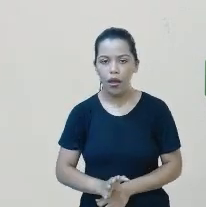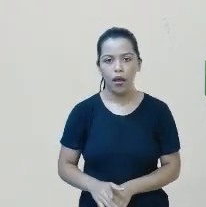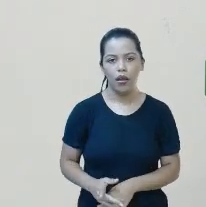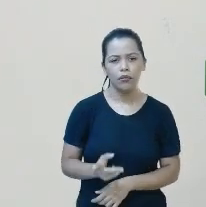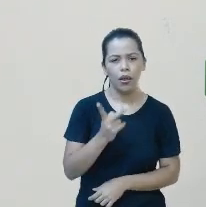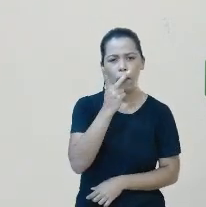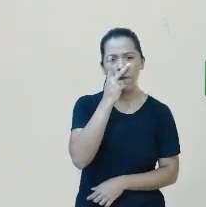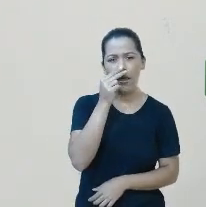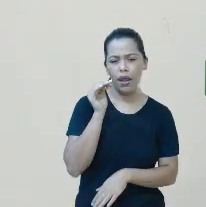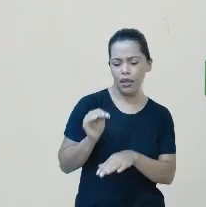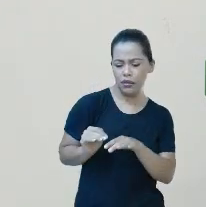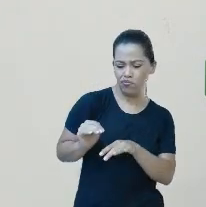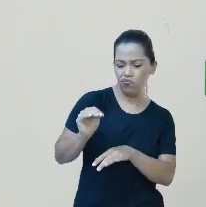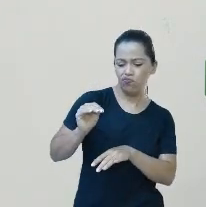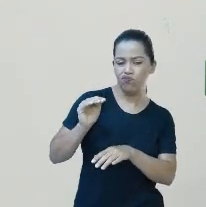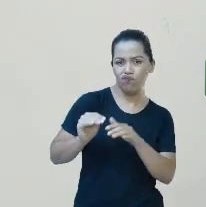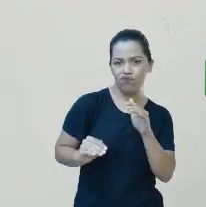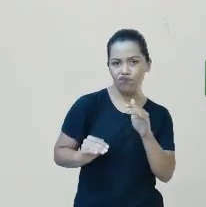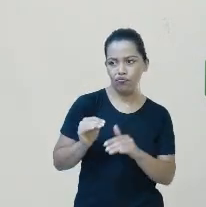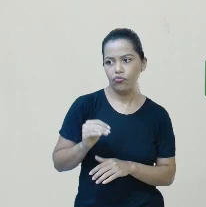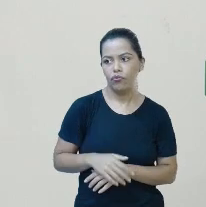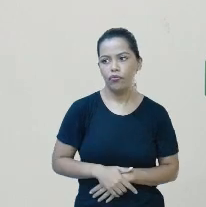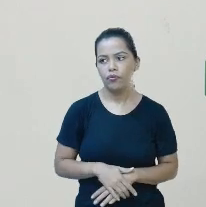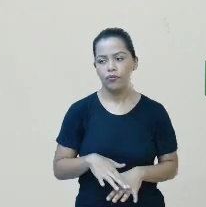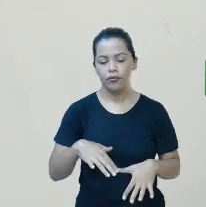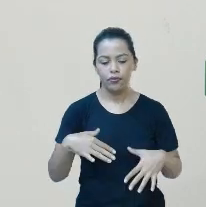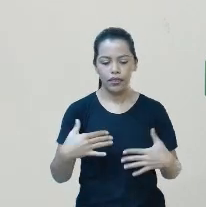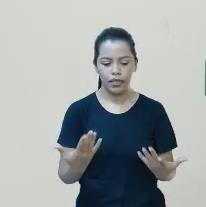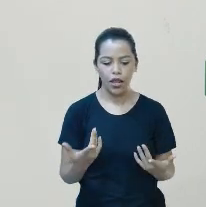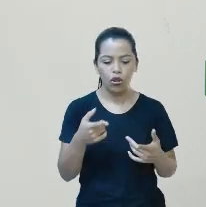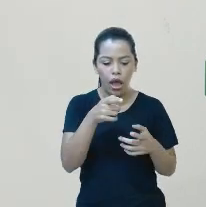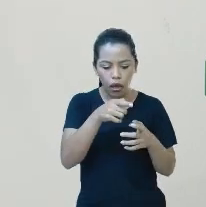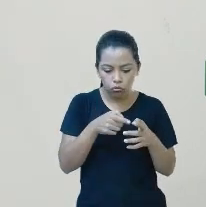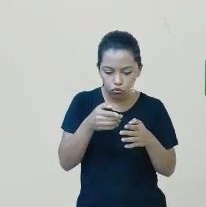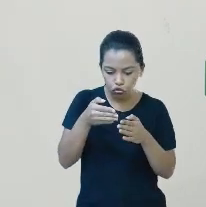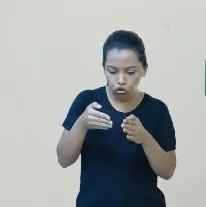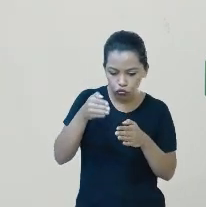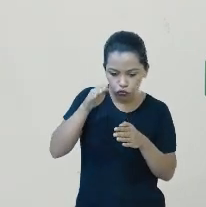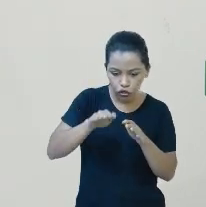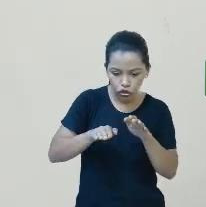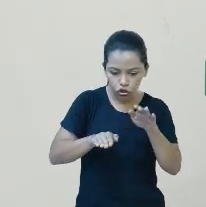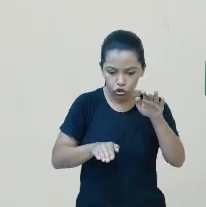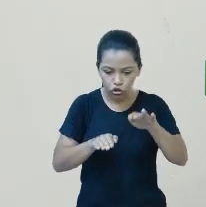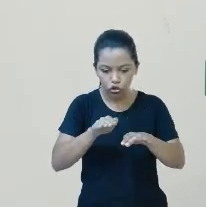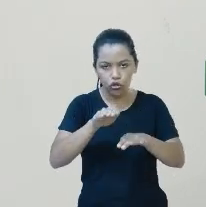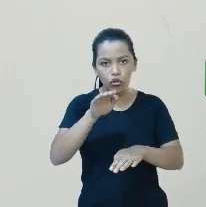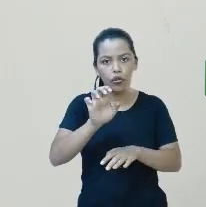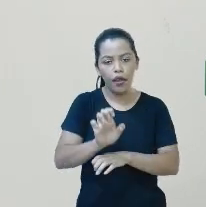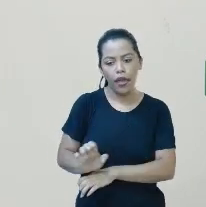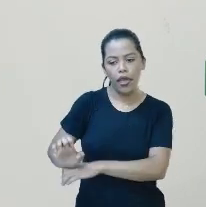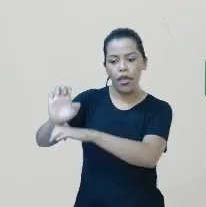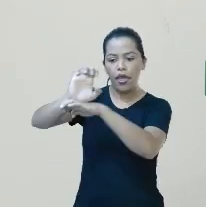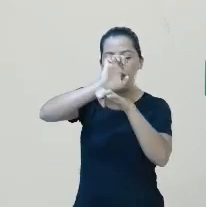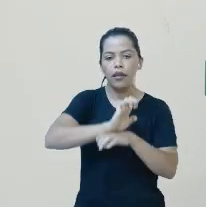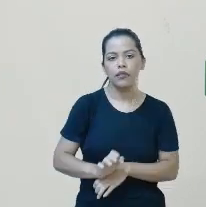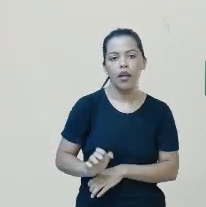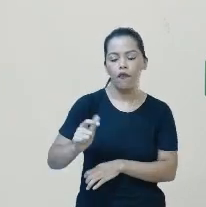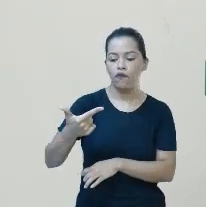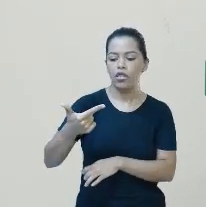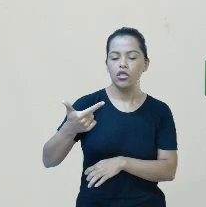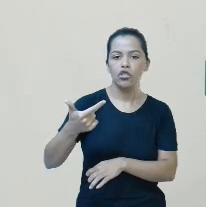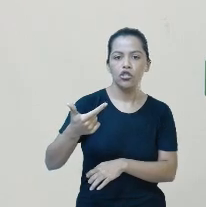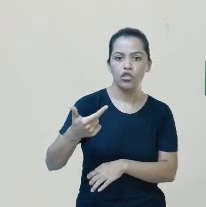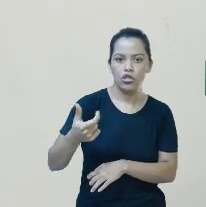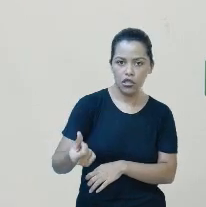Você está percebendo aí? Essas divisões aí são os estados, não é? O nosso país ele é composto por 26 estados e